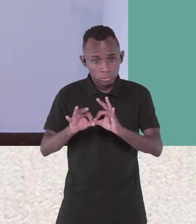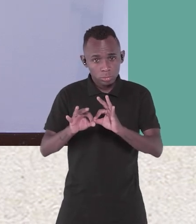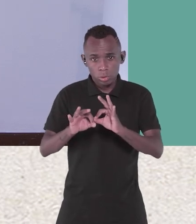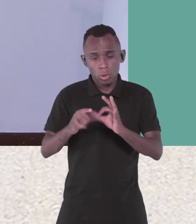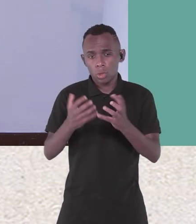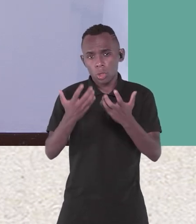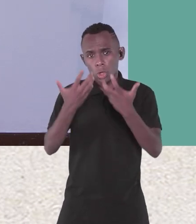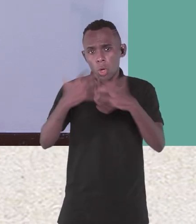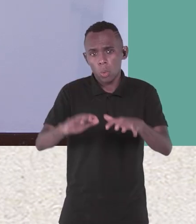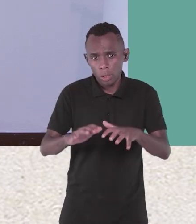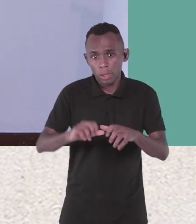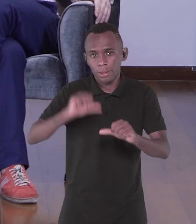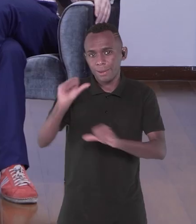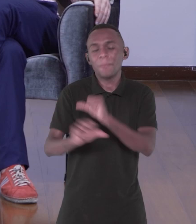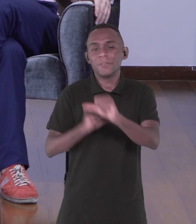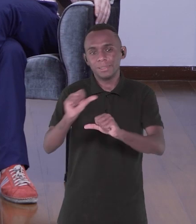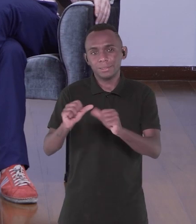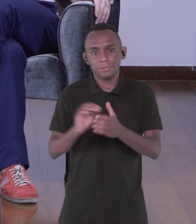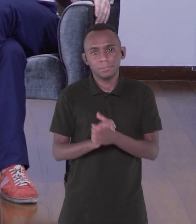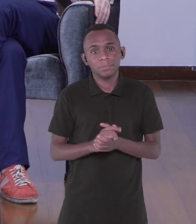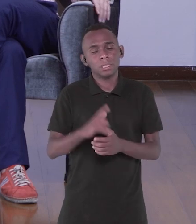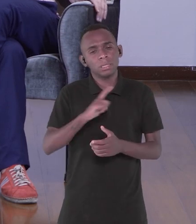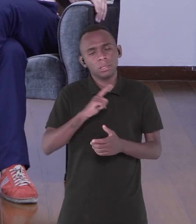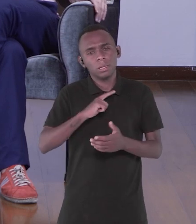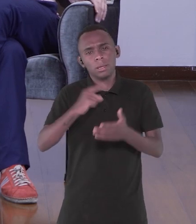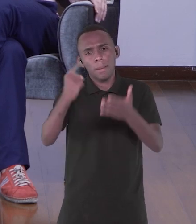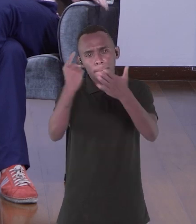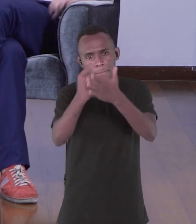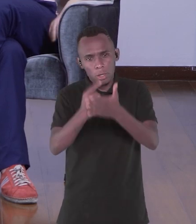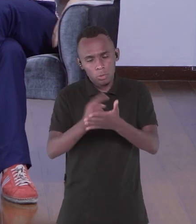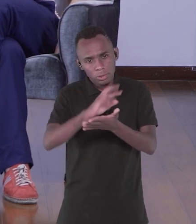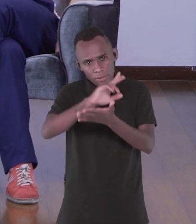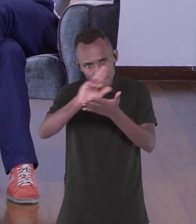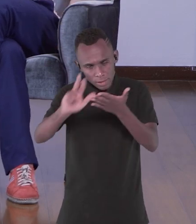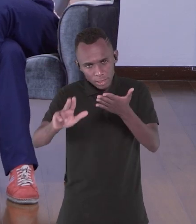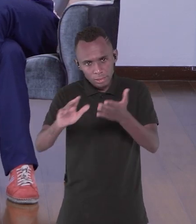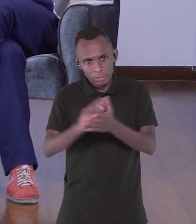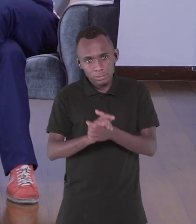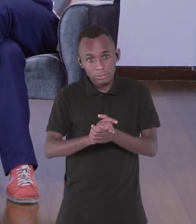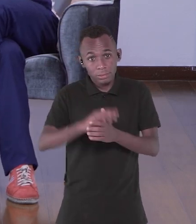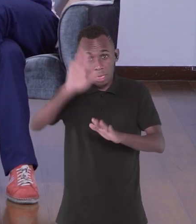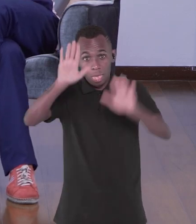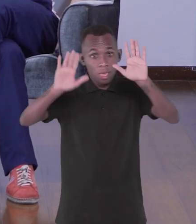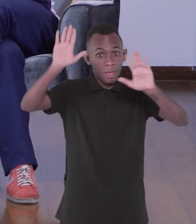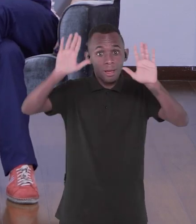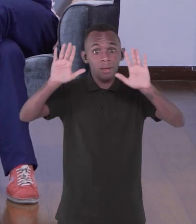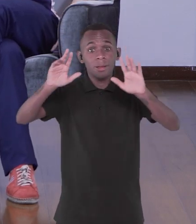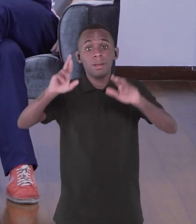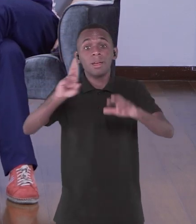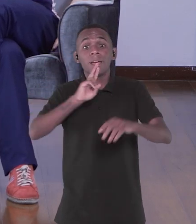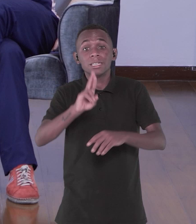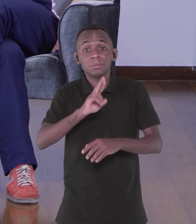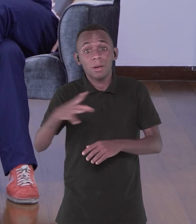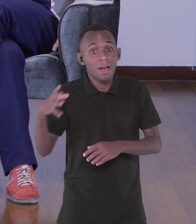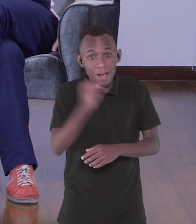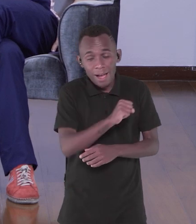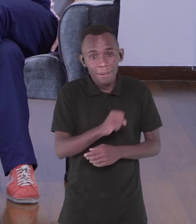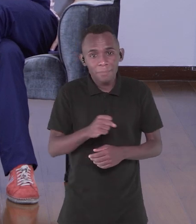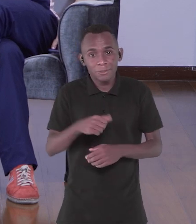querem que ela seja modificada. Tem várias perguntas aí, então vamos começar. Olha lá o tanto de gente, responde mais rápido, pelo amor de